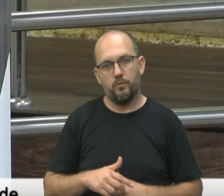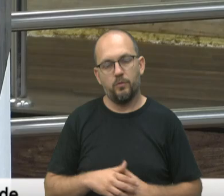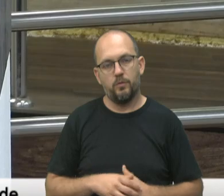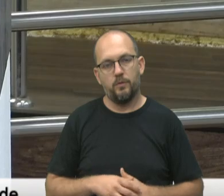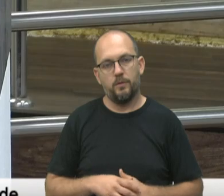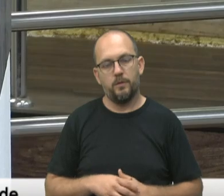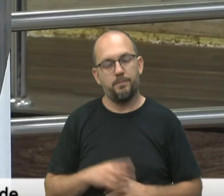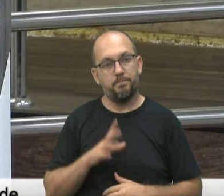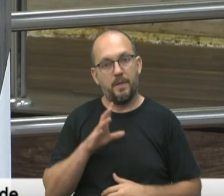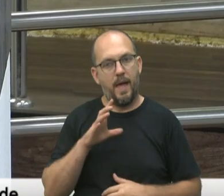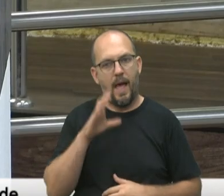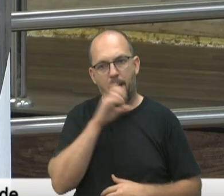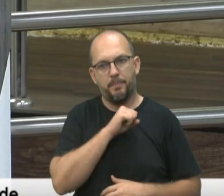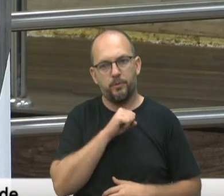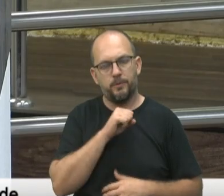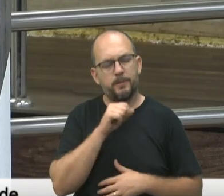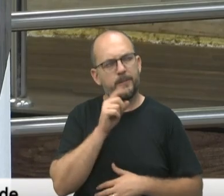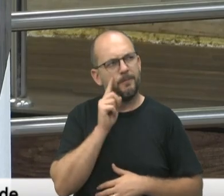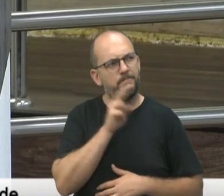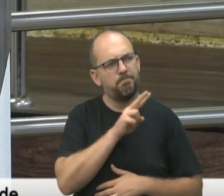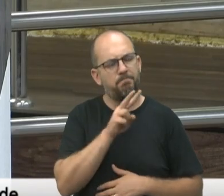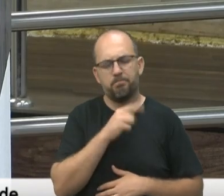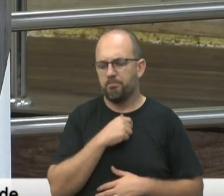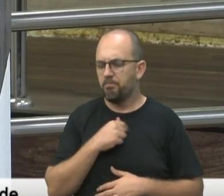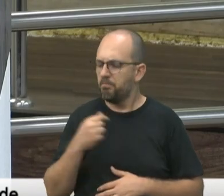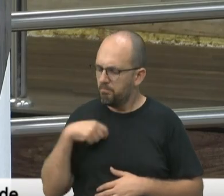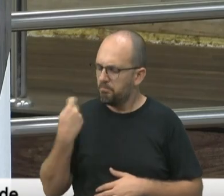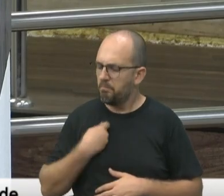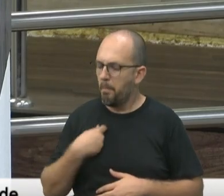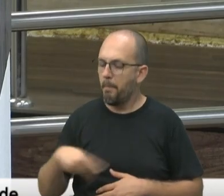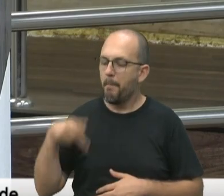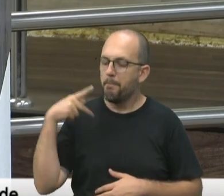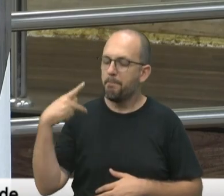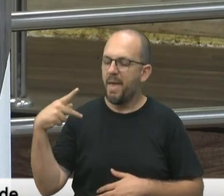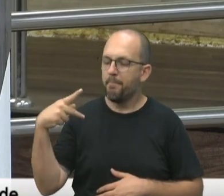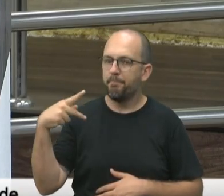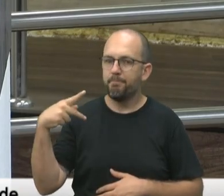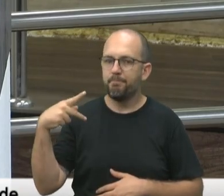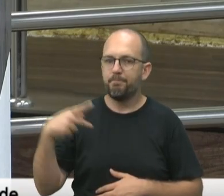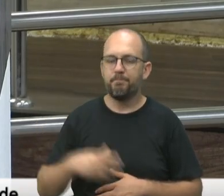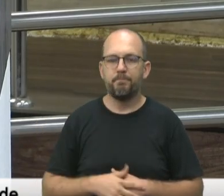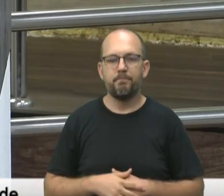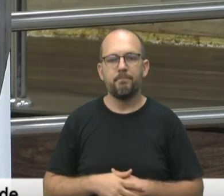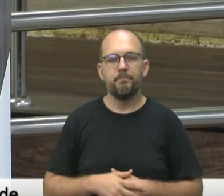Eu rapidamente olhei todas, eu falei, eu sou o P, pansexual.